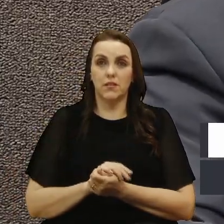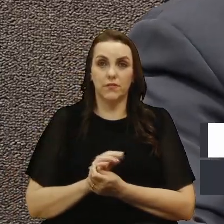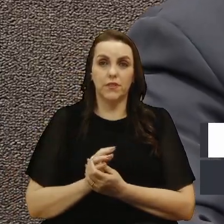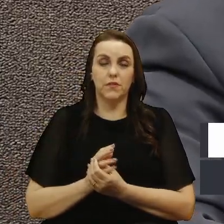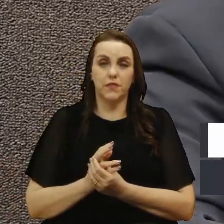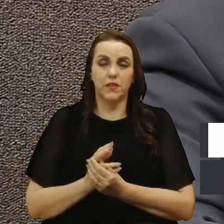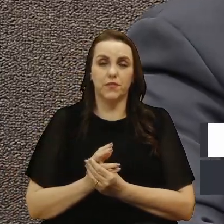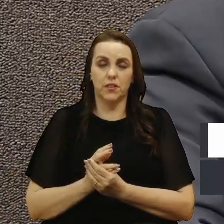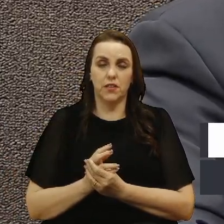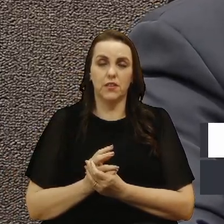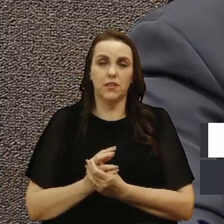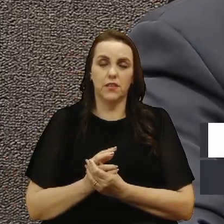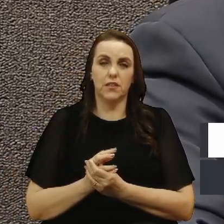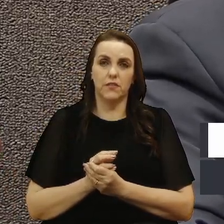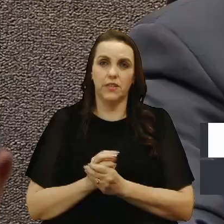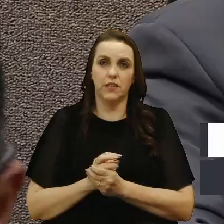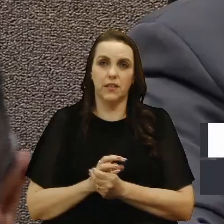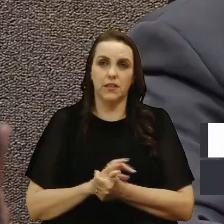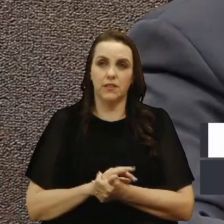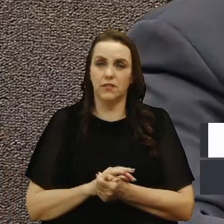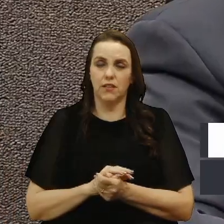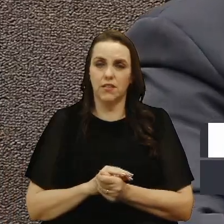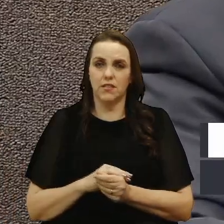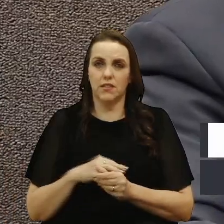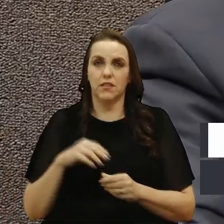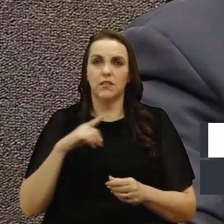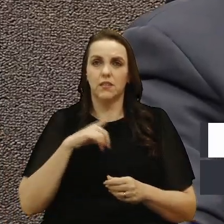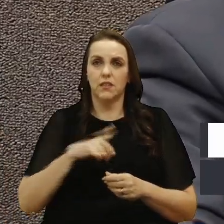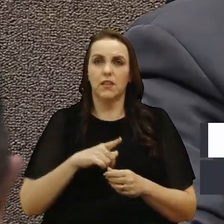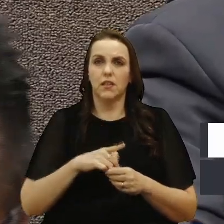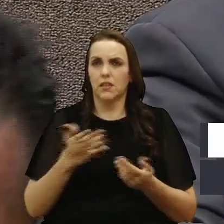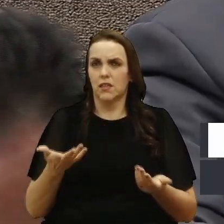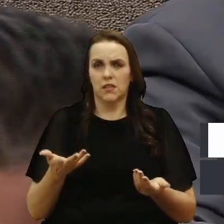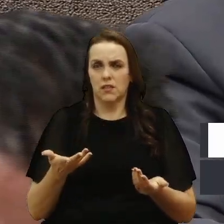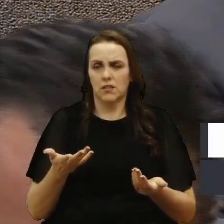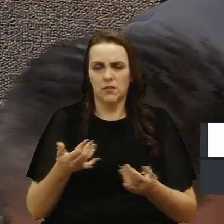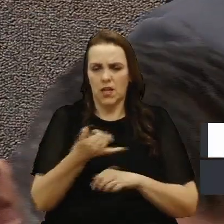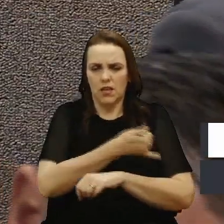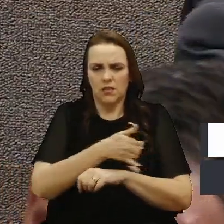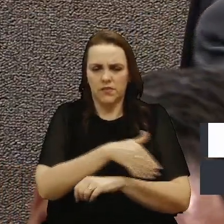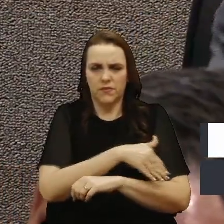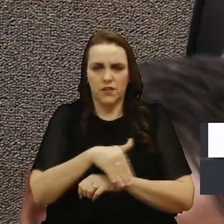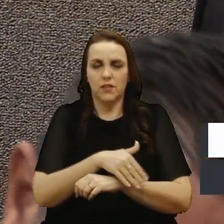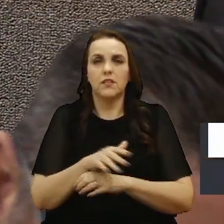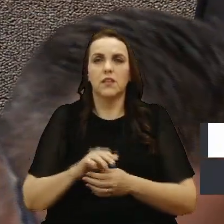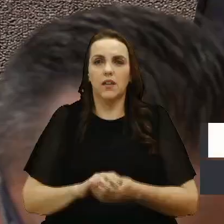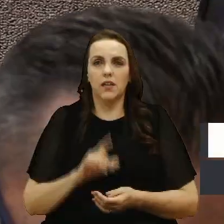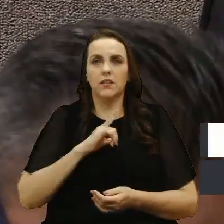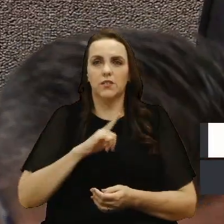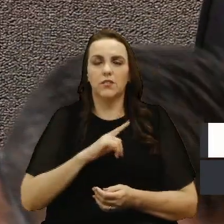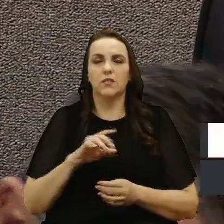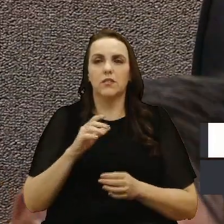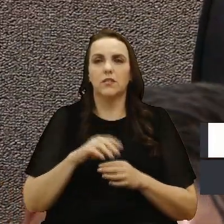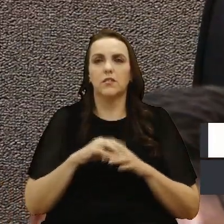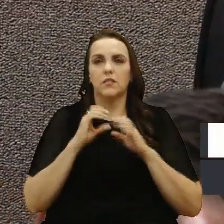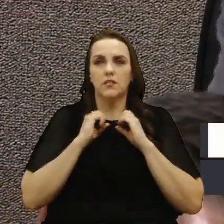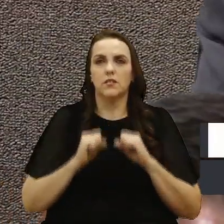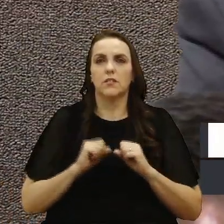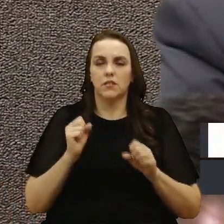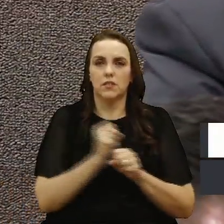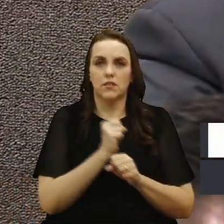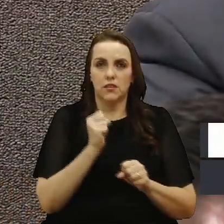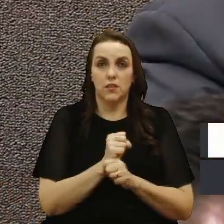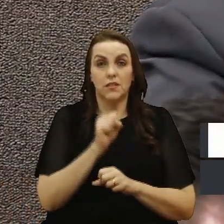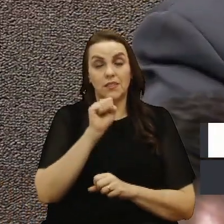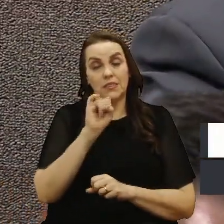ele não tem usina de asfalto. Falar para o nobre colega que não tem usina de asfalto. Pavimentação é com a Secretaria de Obras. Se a nobre colega